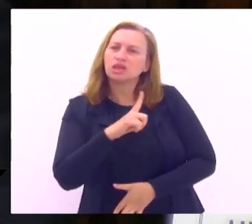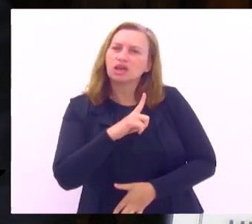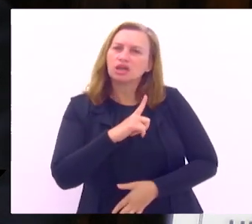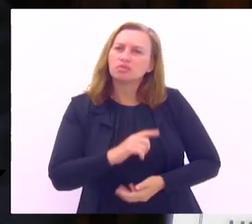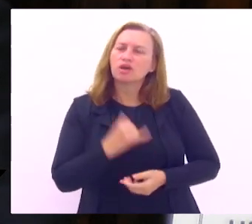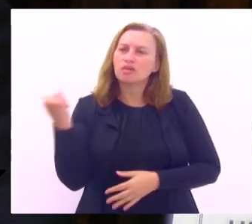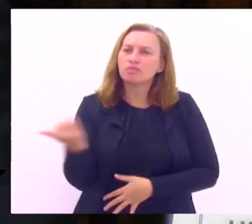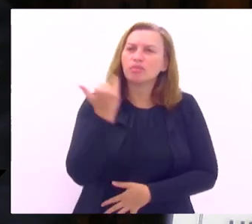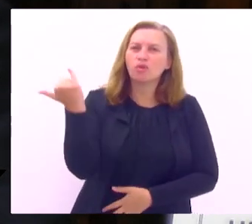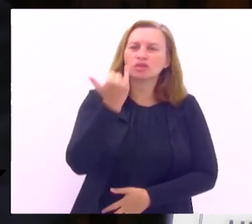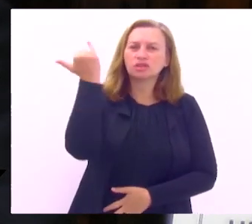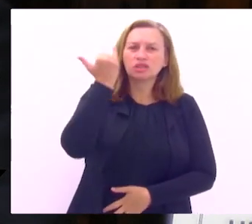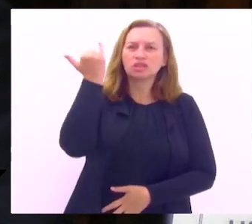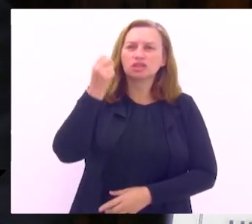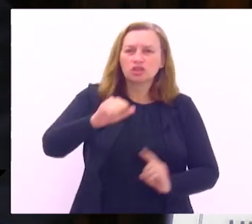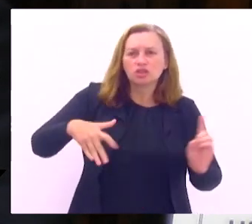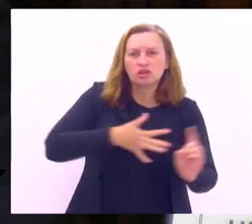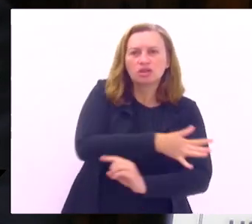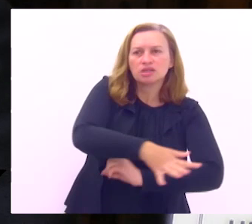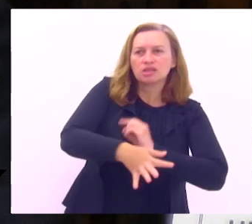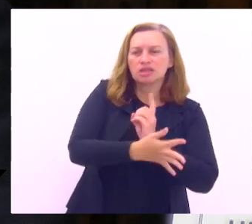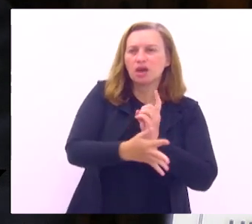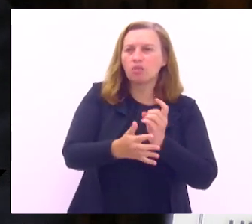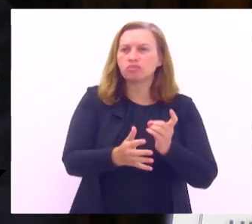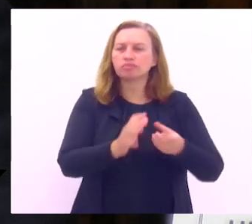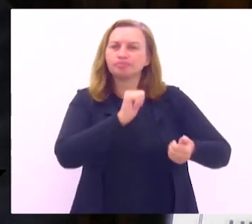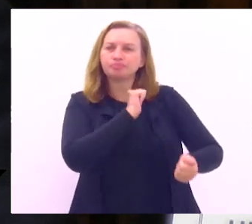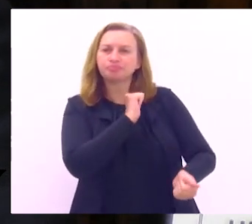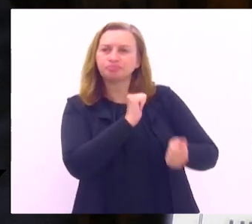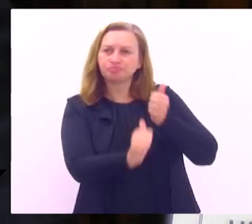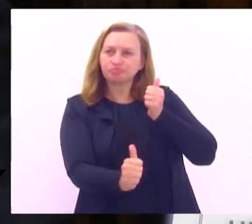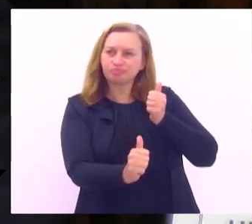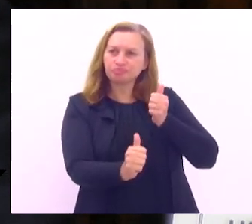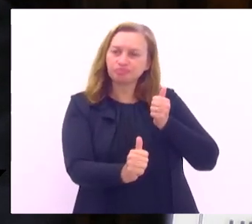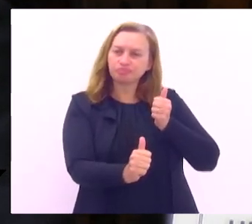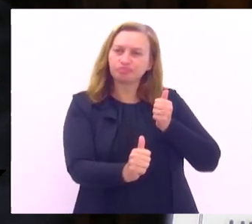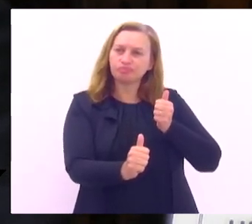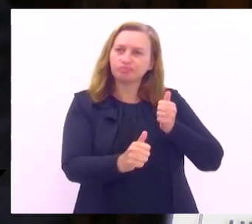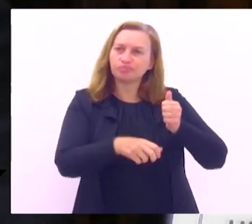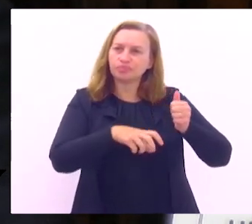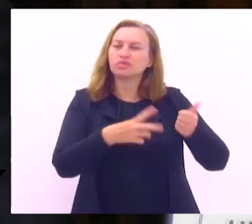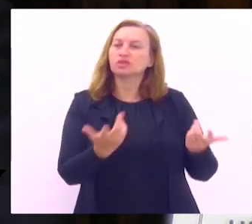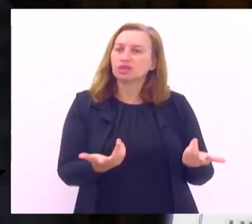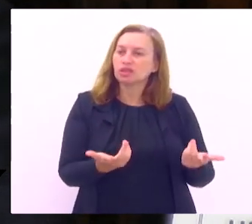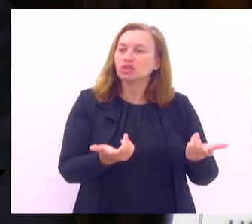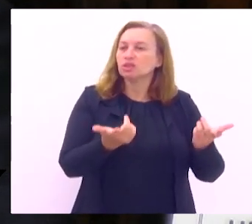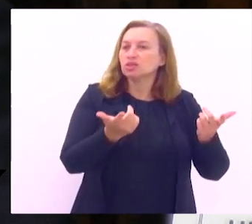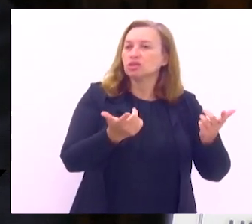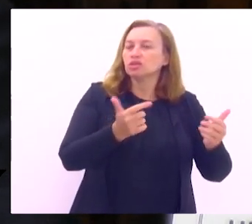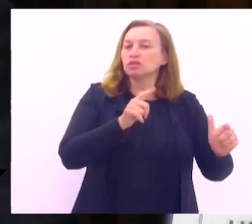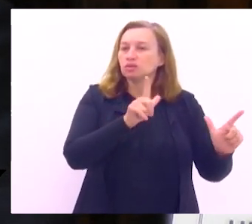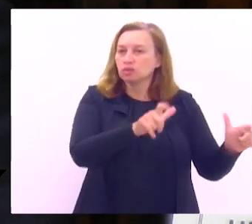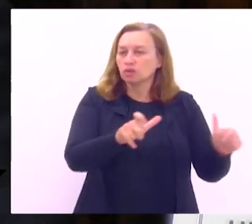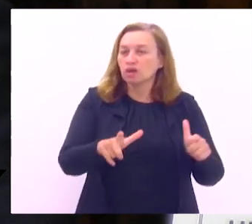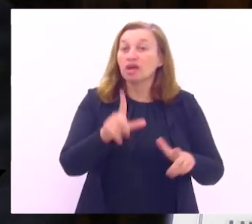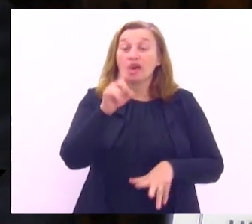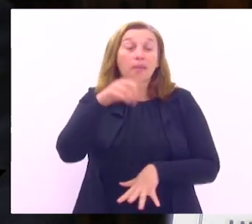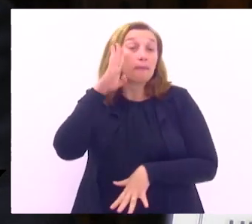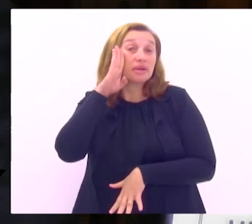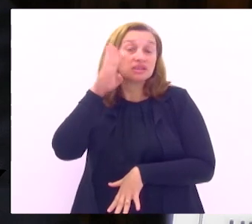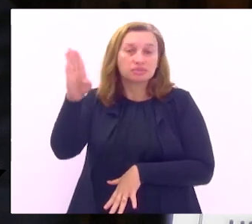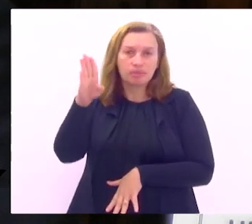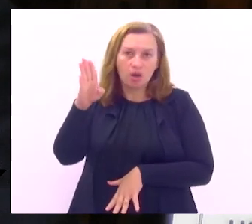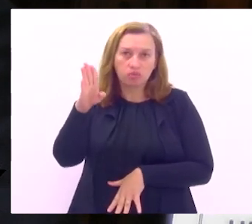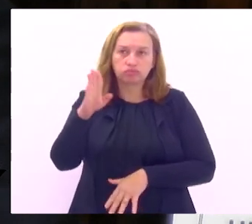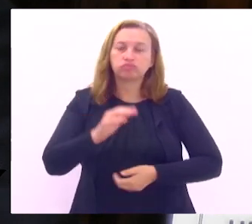da importância social para o atletismo no Rio de Janeiro, não apenas o alto rendimento, que é fundamental. O